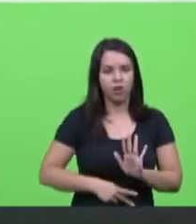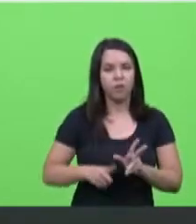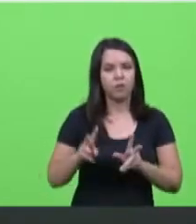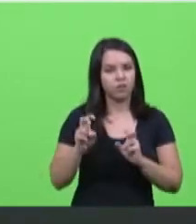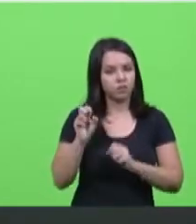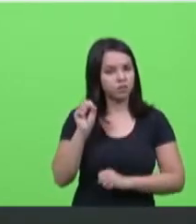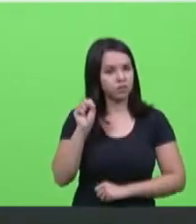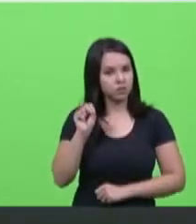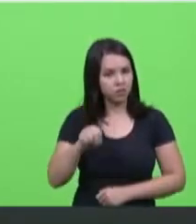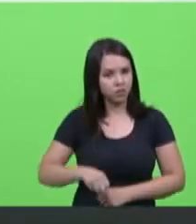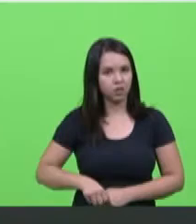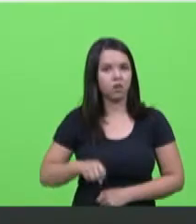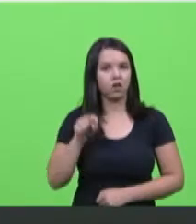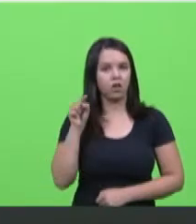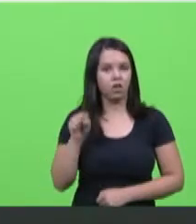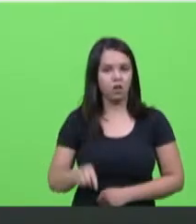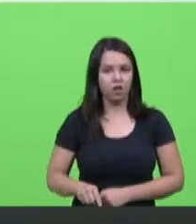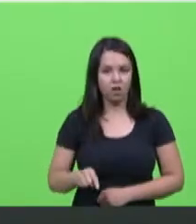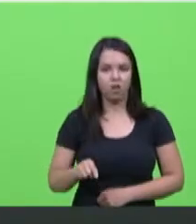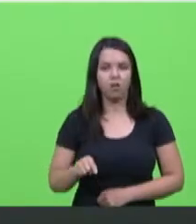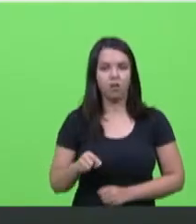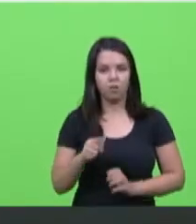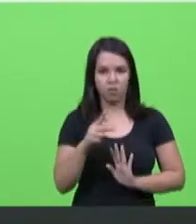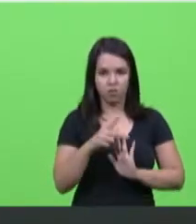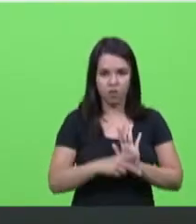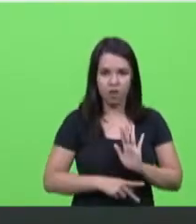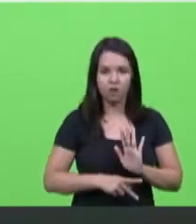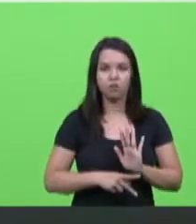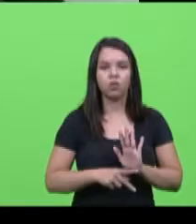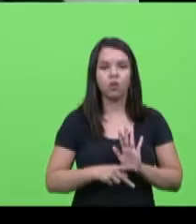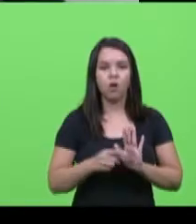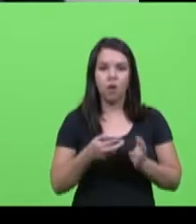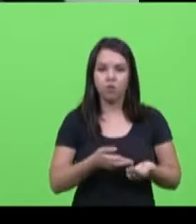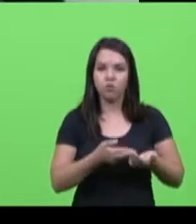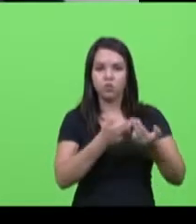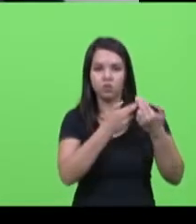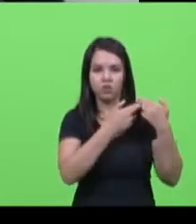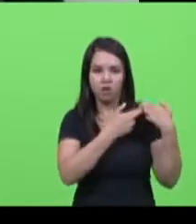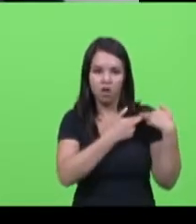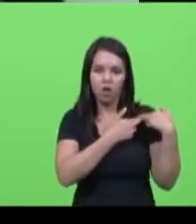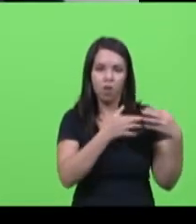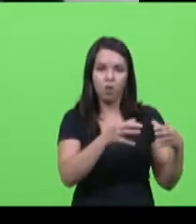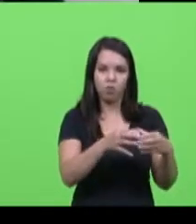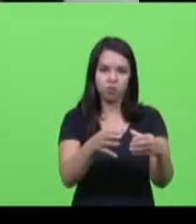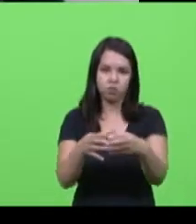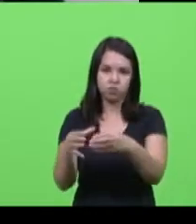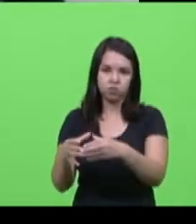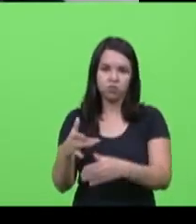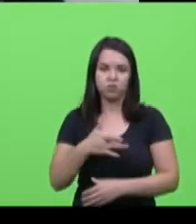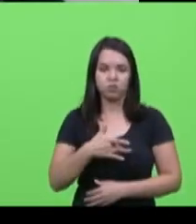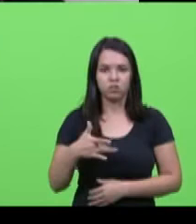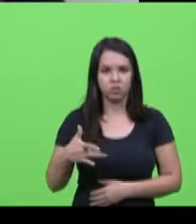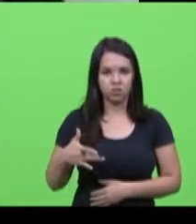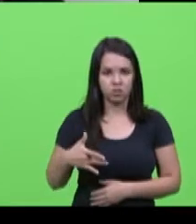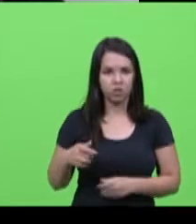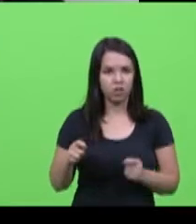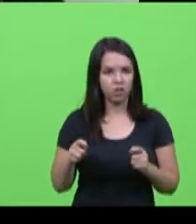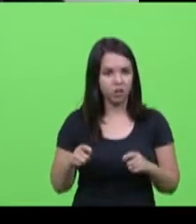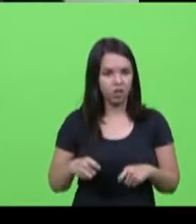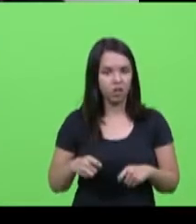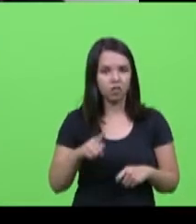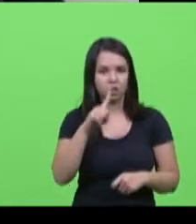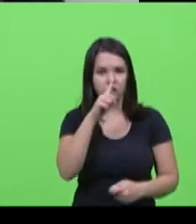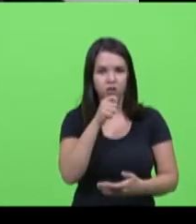partir dele, aí com responsabilidade, os órgãos de saúde onde vão poder estabelecer esse